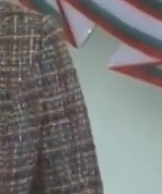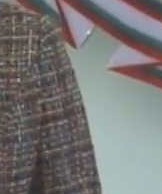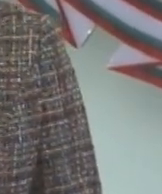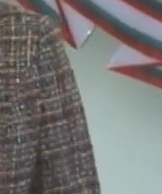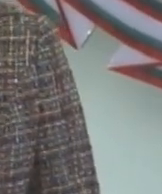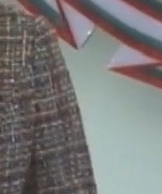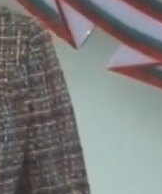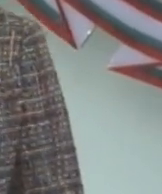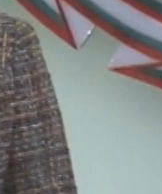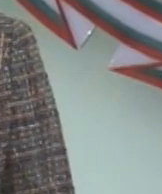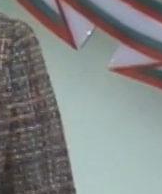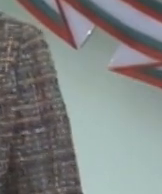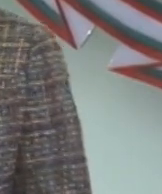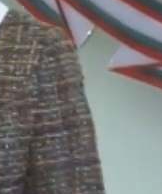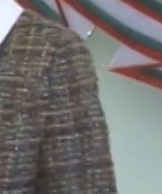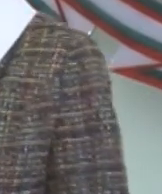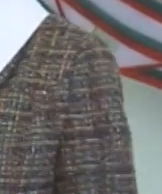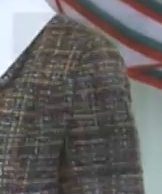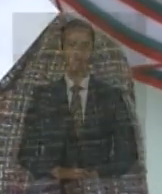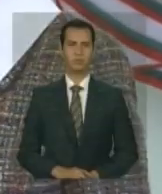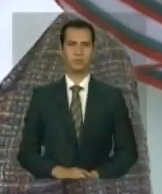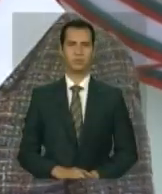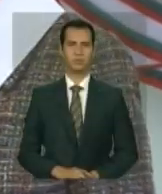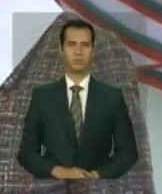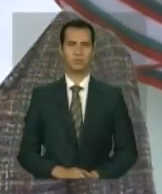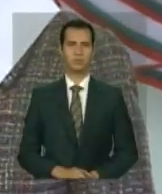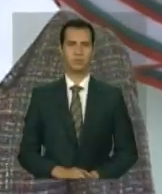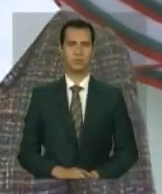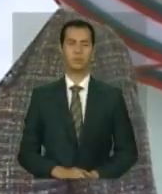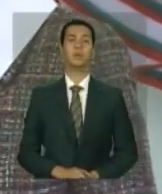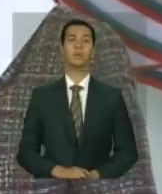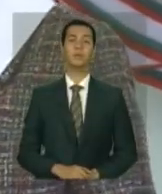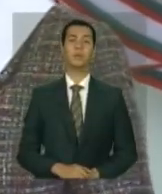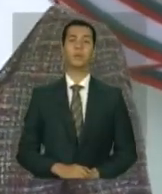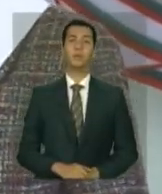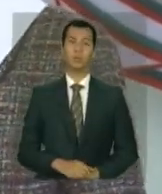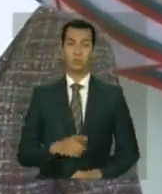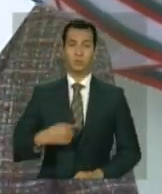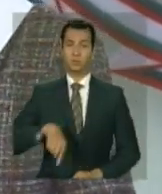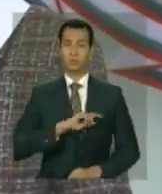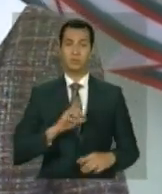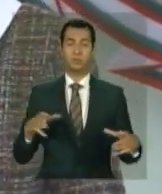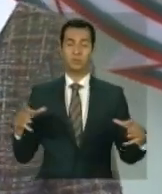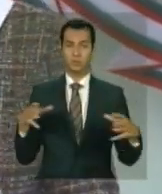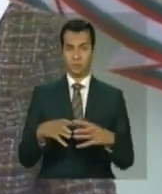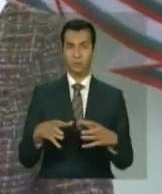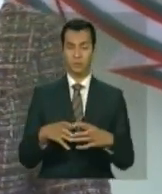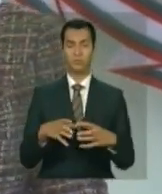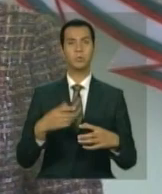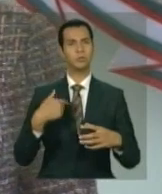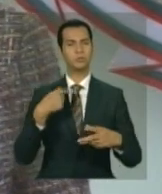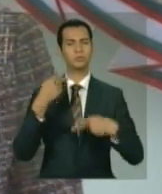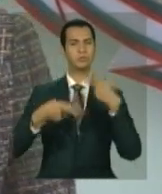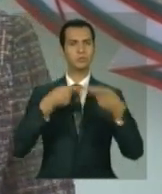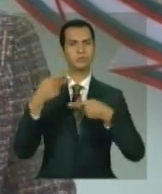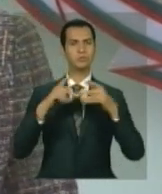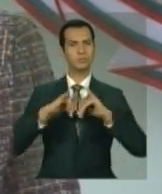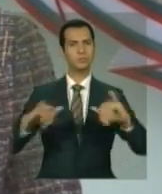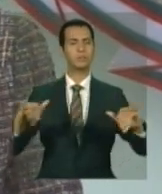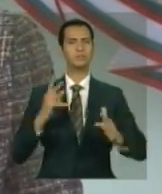duas partes. Eu disse também aos interlocutores que observam as homenagens que recebem